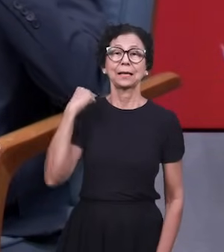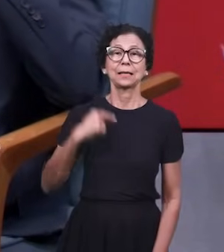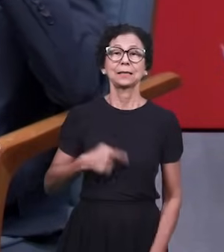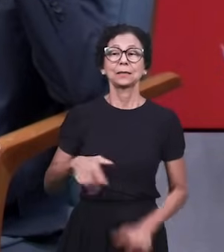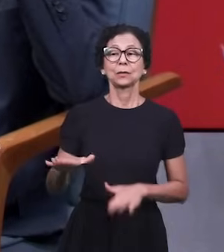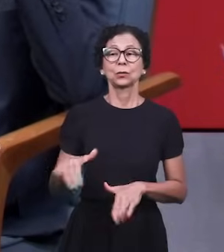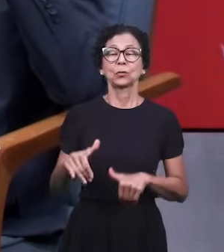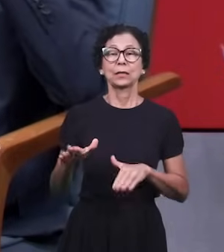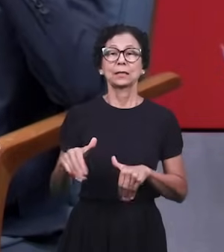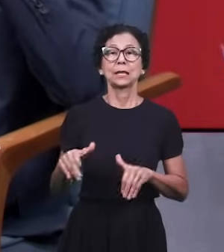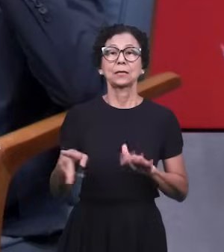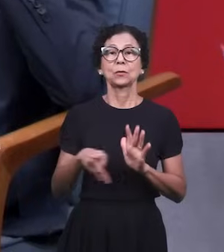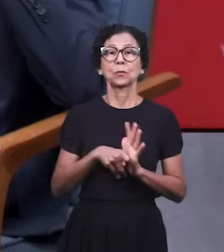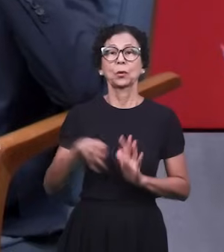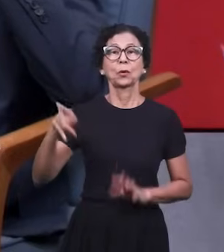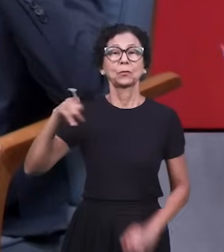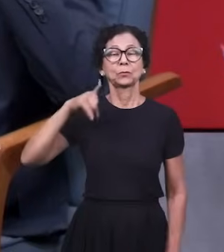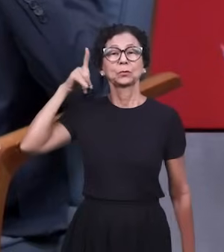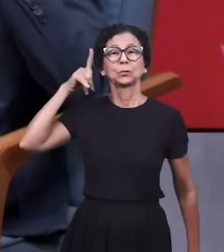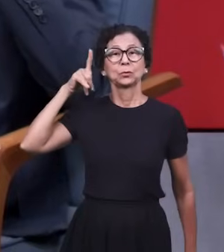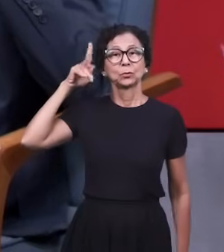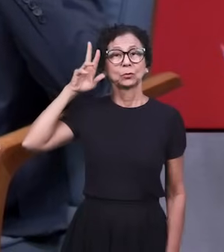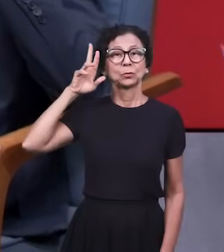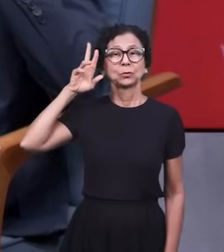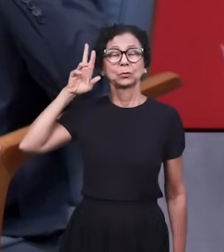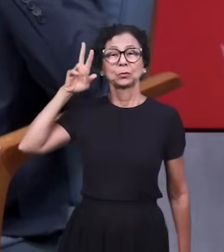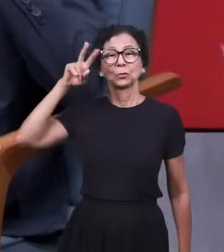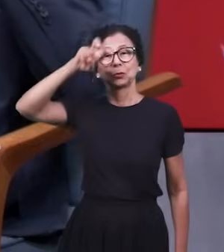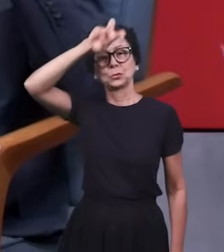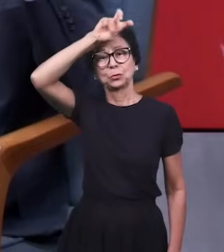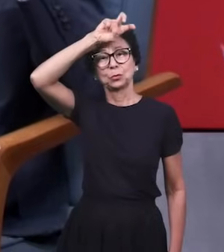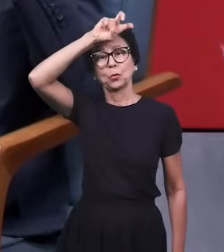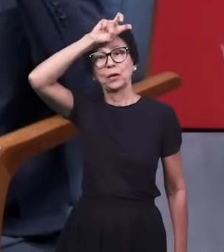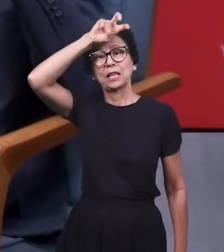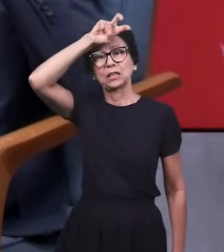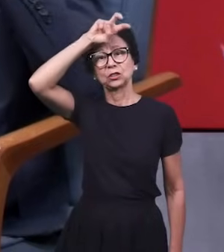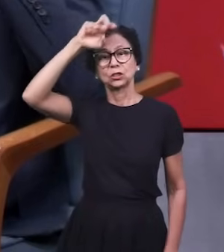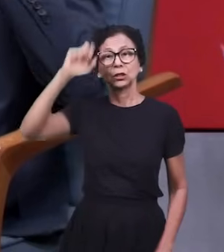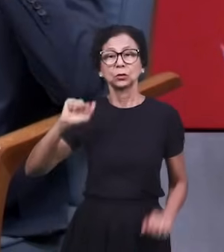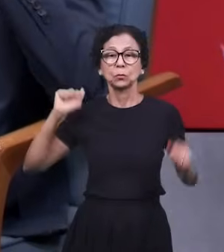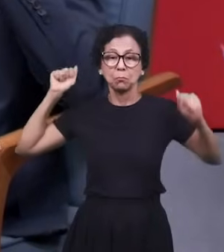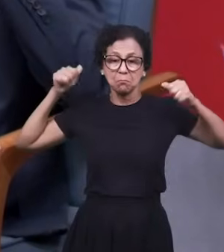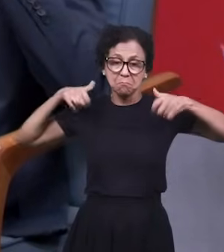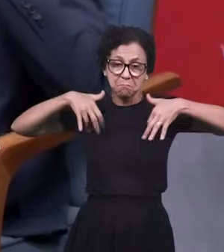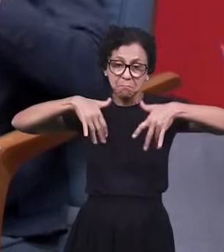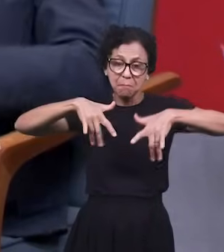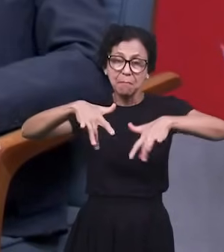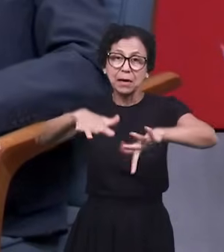do que se o mar fosse tão alto, tão grande. Ele ficou todo sem ação.